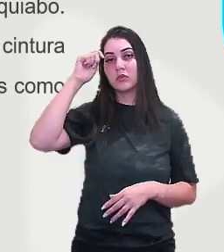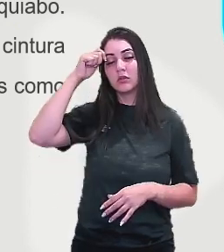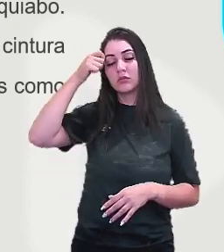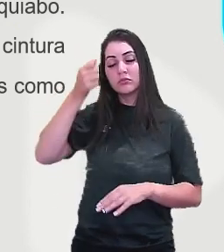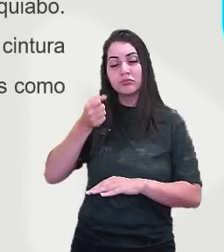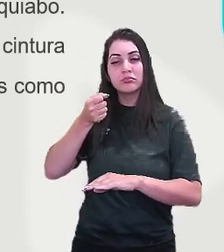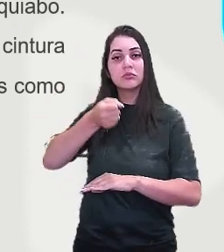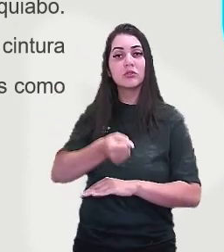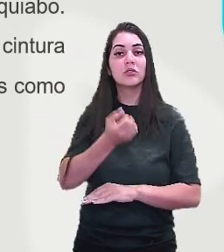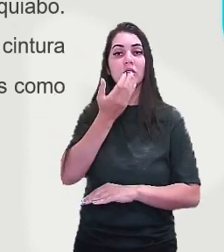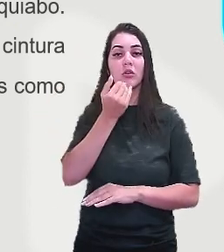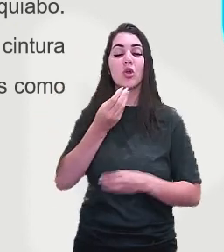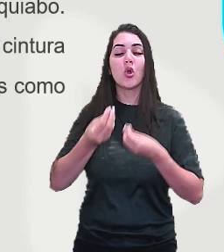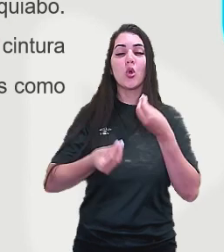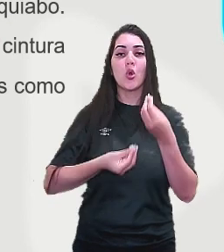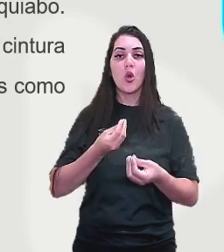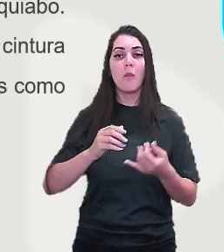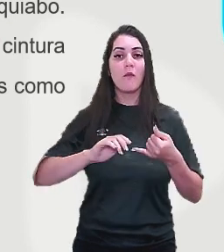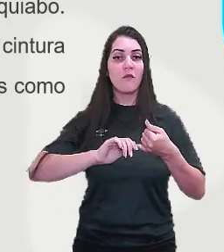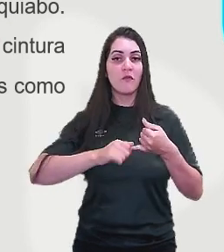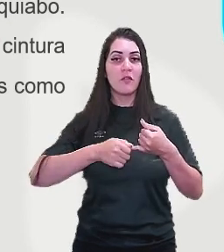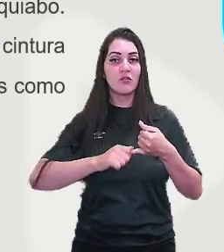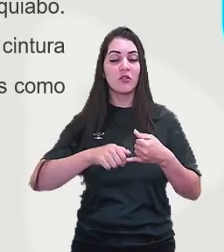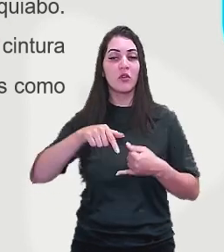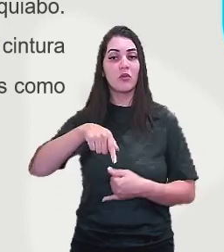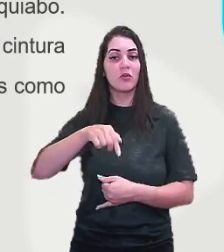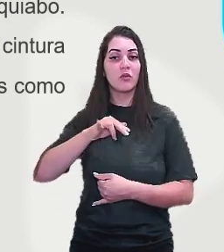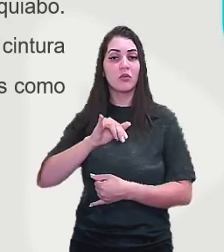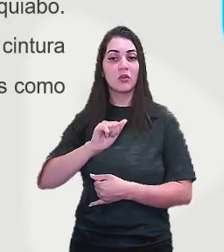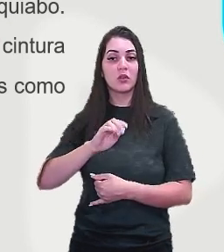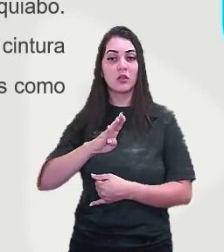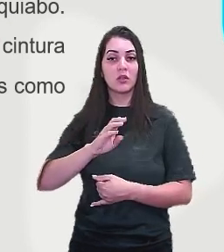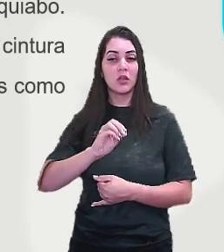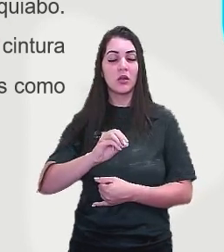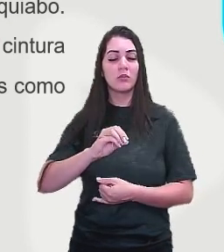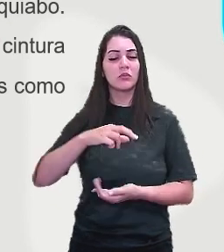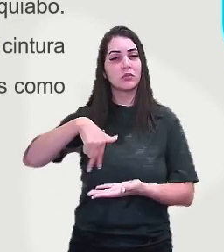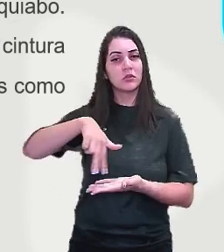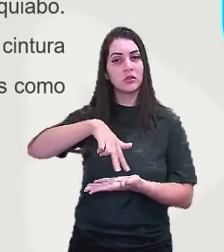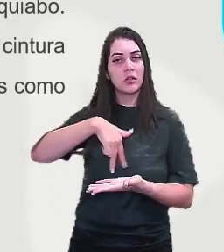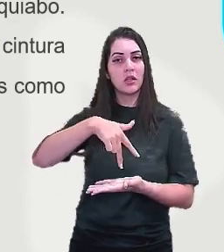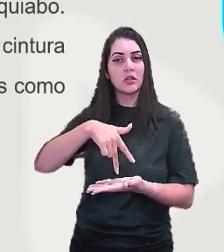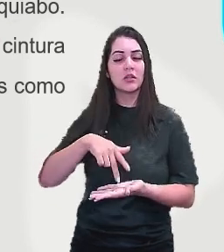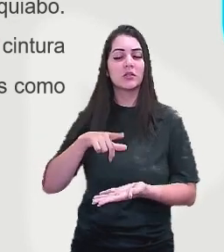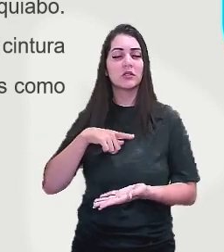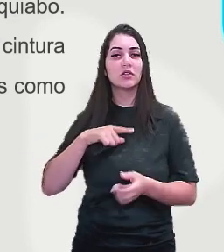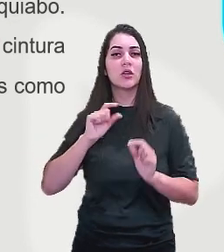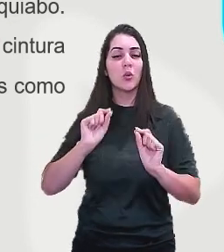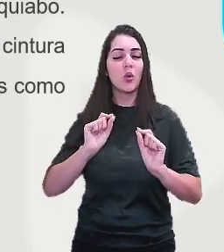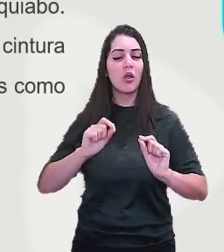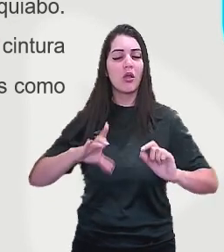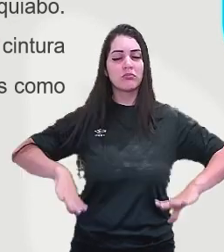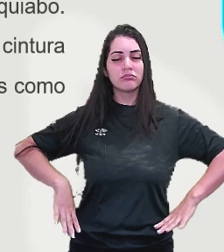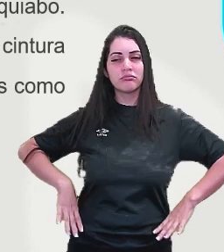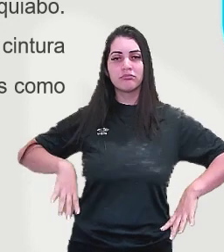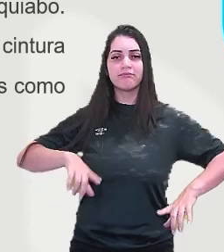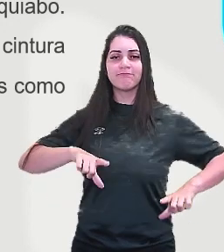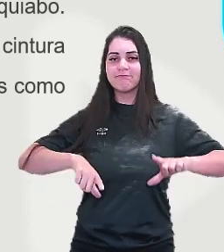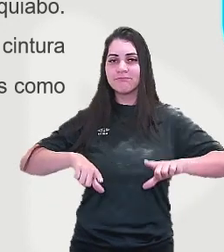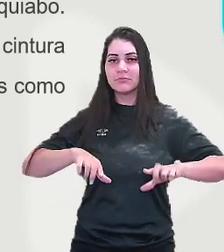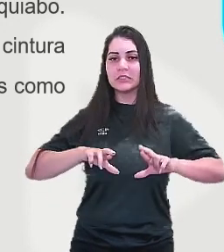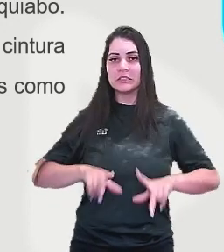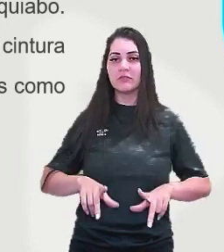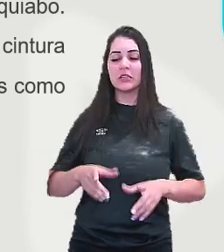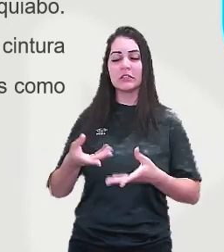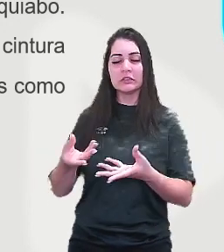como o feijão e o quiabo, ritmos musicais. Na dança, verificamos que o jeito de mover a cintura foi herdado dos